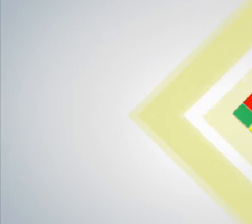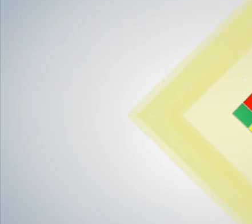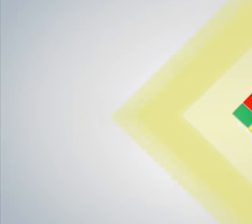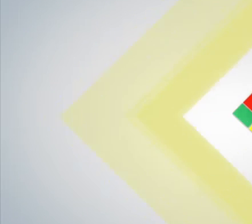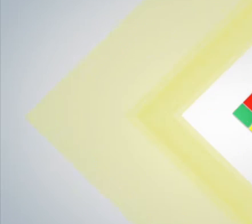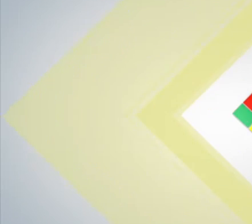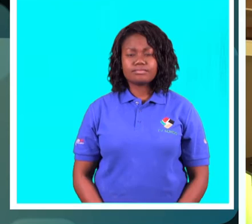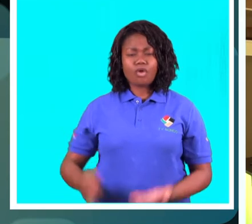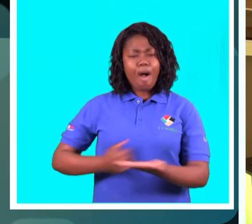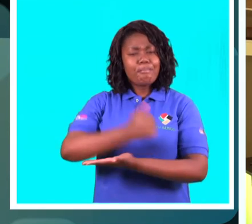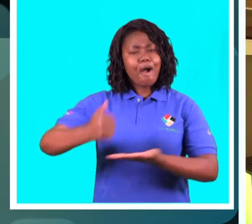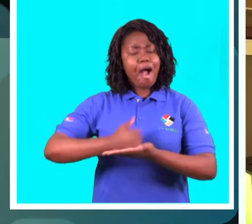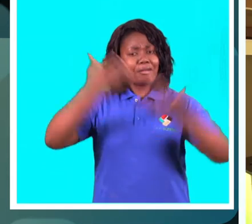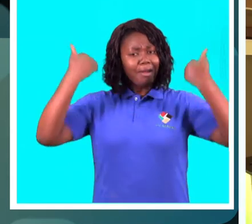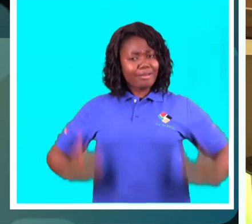Música